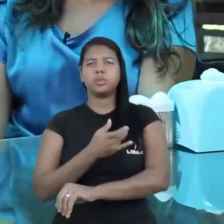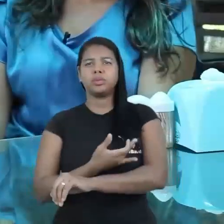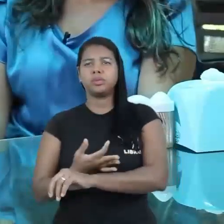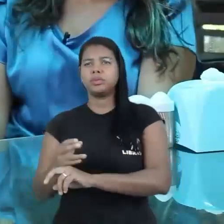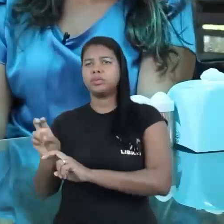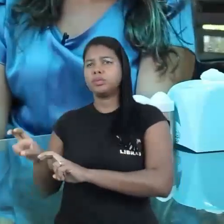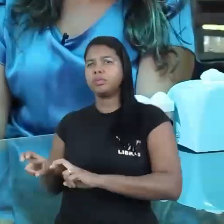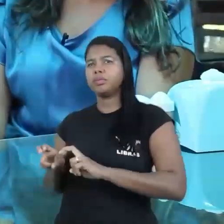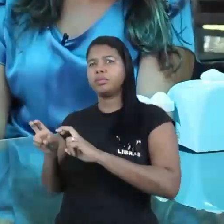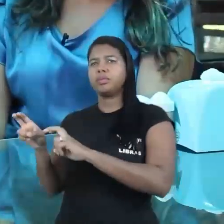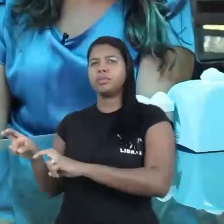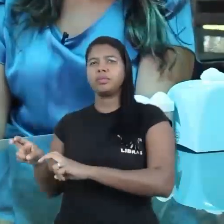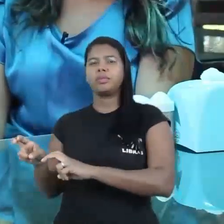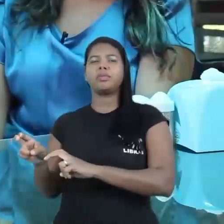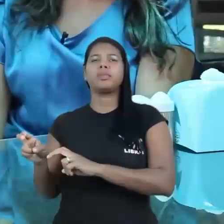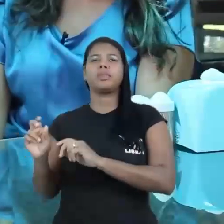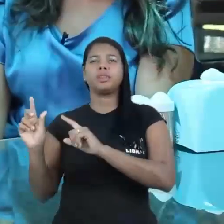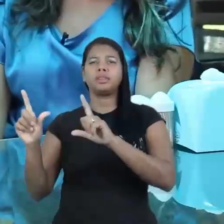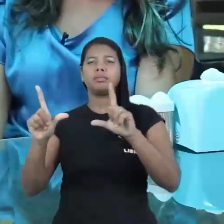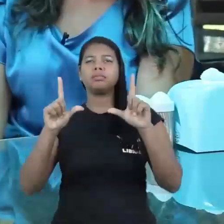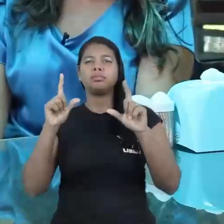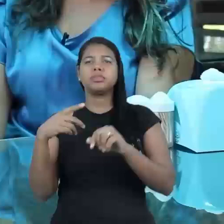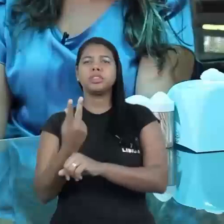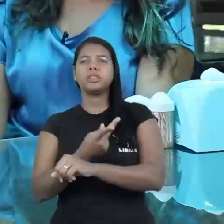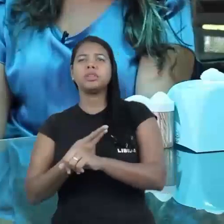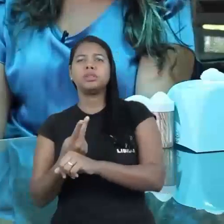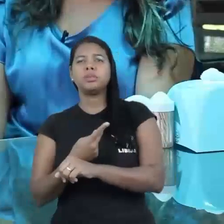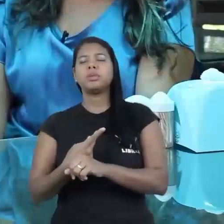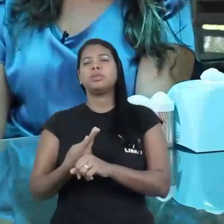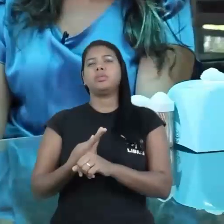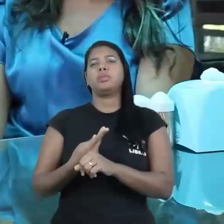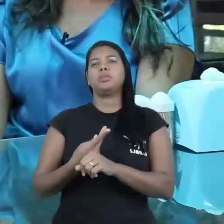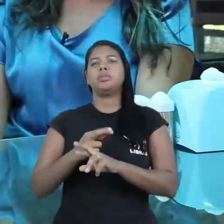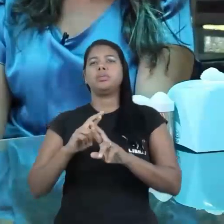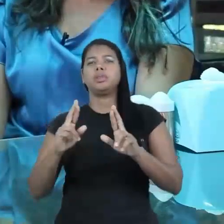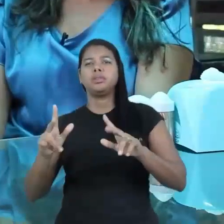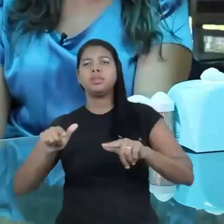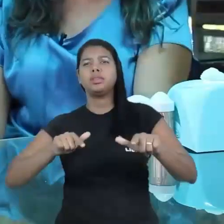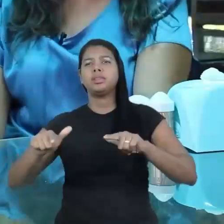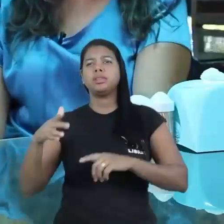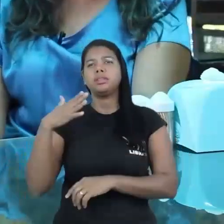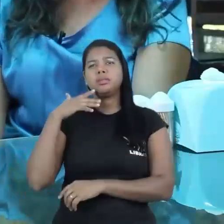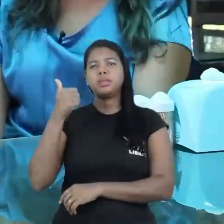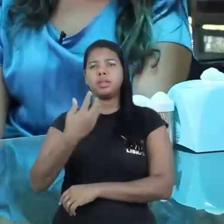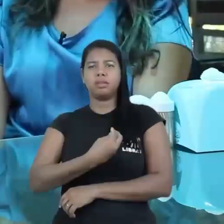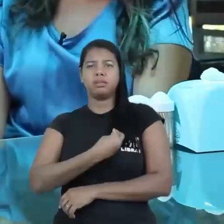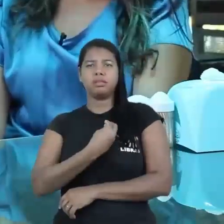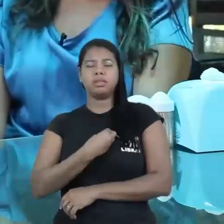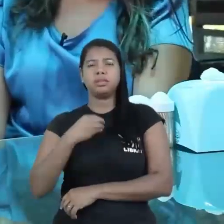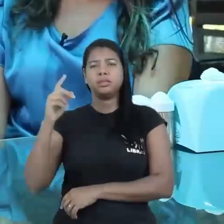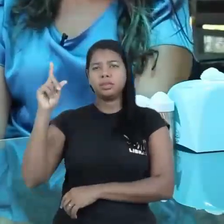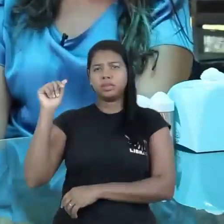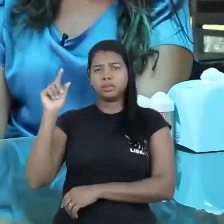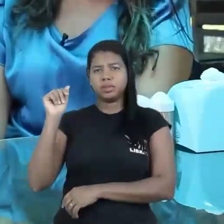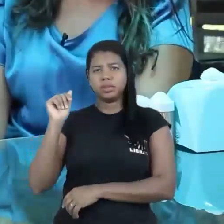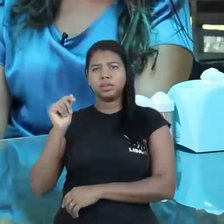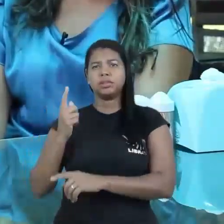E tivemos que buscar saídas para melhorar a vida, melhorar recursos e